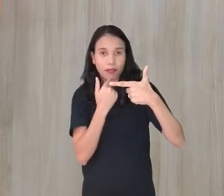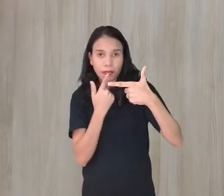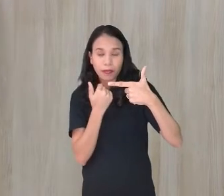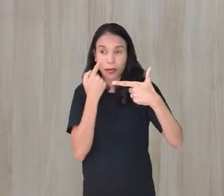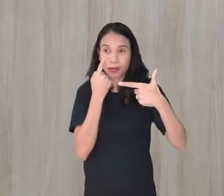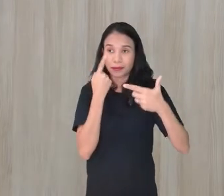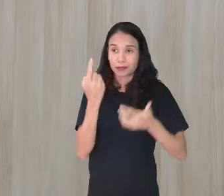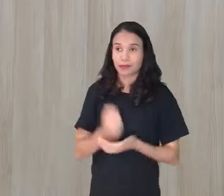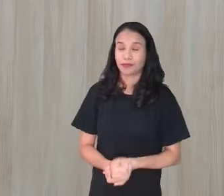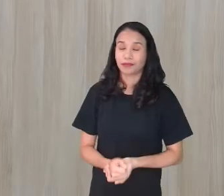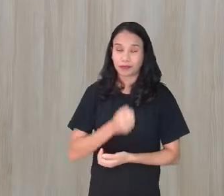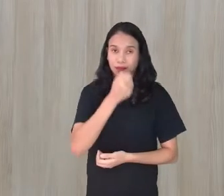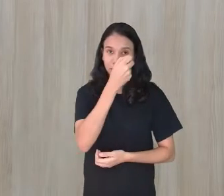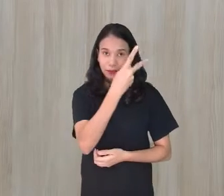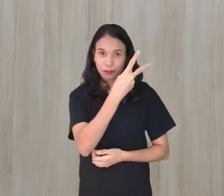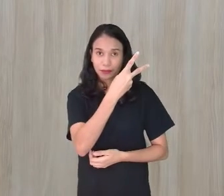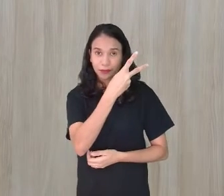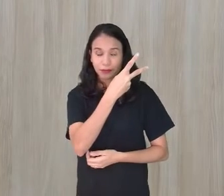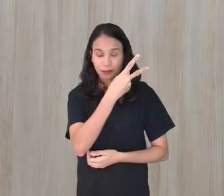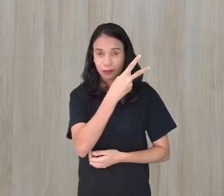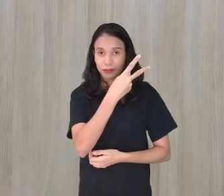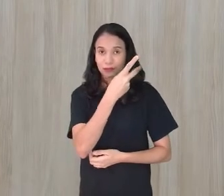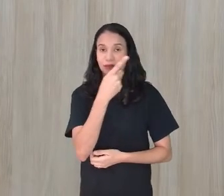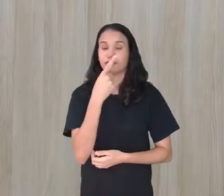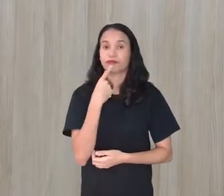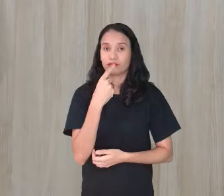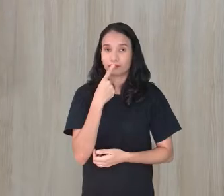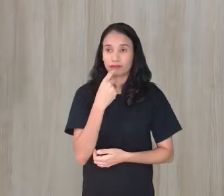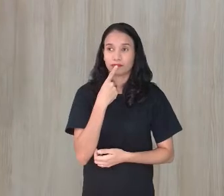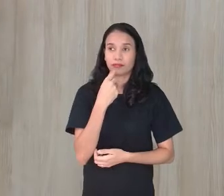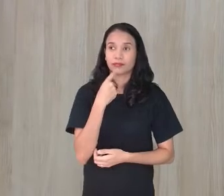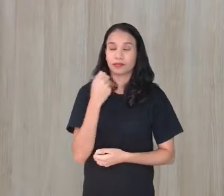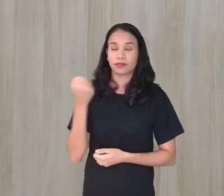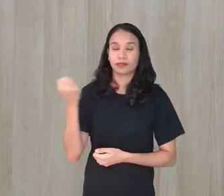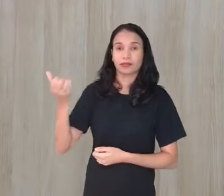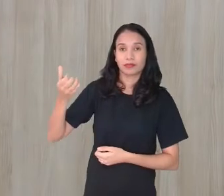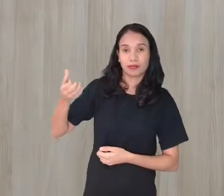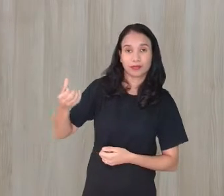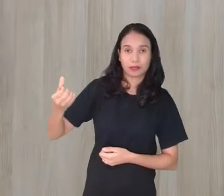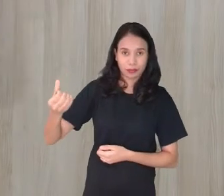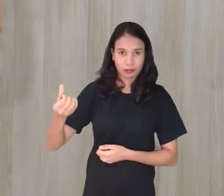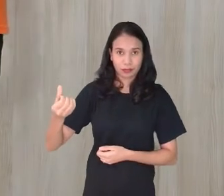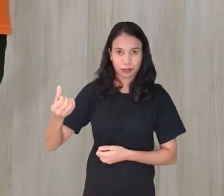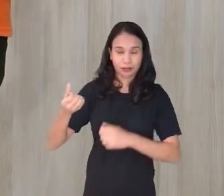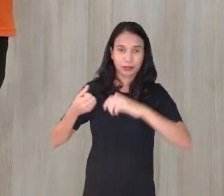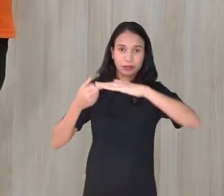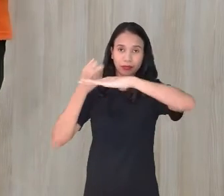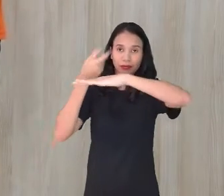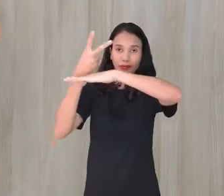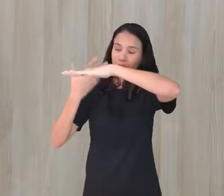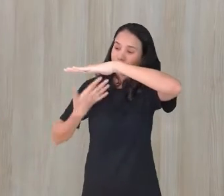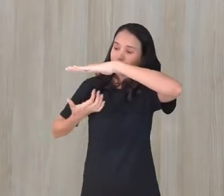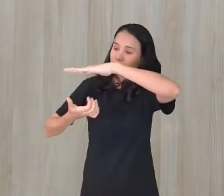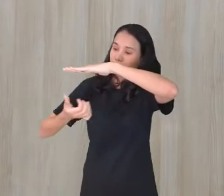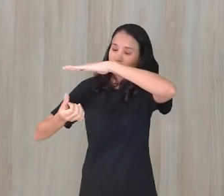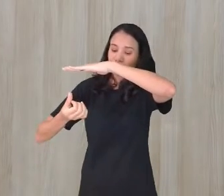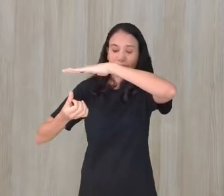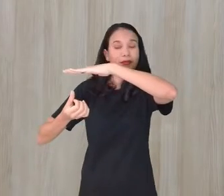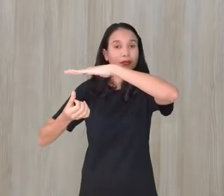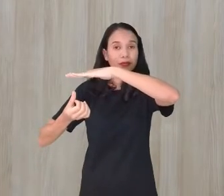eu tenho aqui 2 retângulozinhos pintadinhos de vermelho, num total de 6. Então, eu tenho aí,